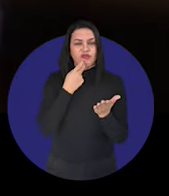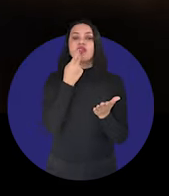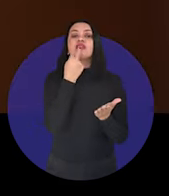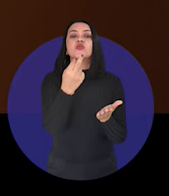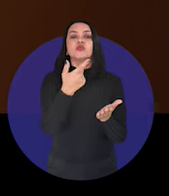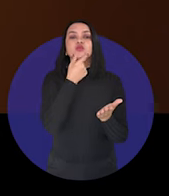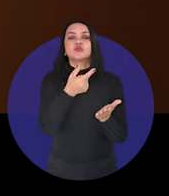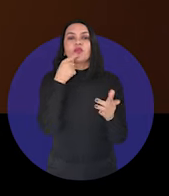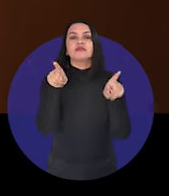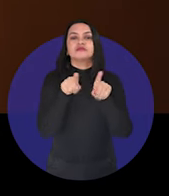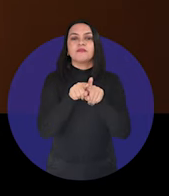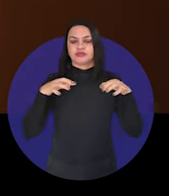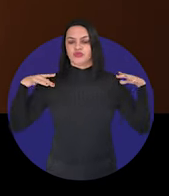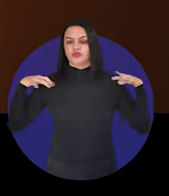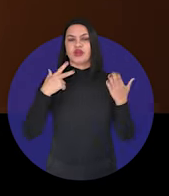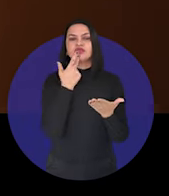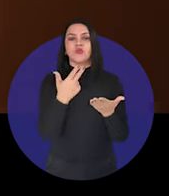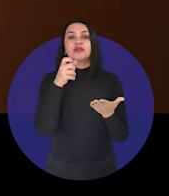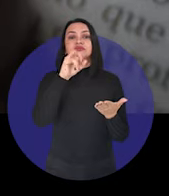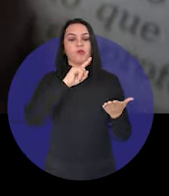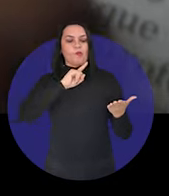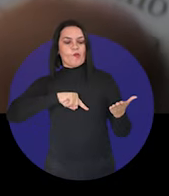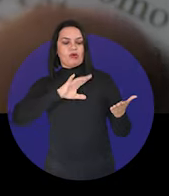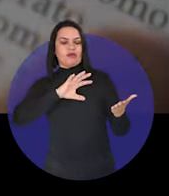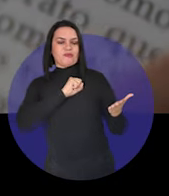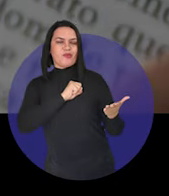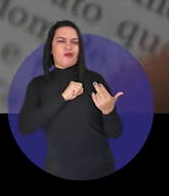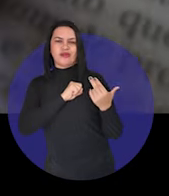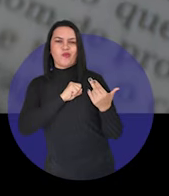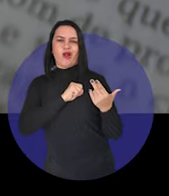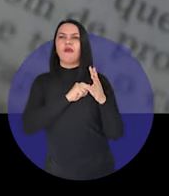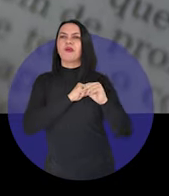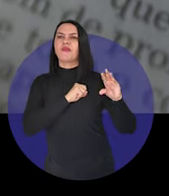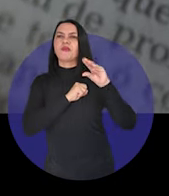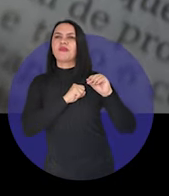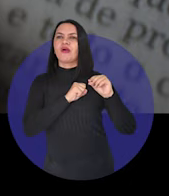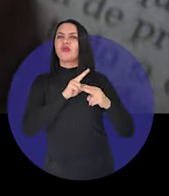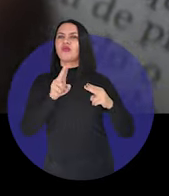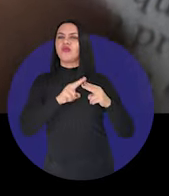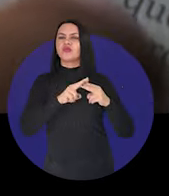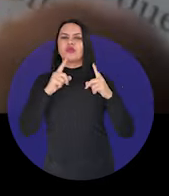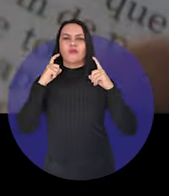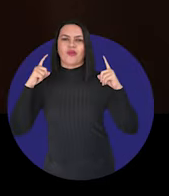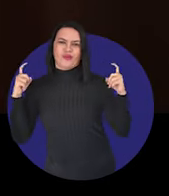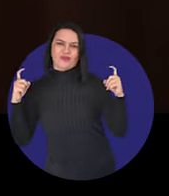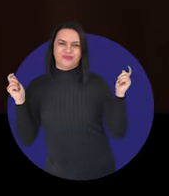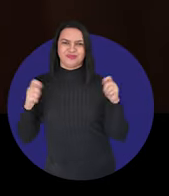homens e dos anjos, se não tiver amor, serei como um sino que ressoa ou como um prato que